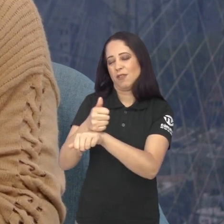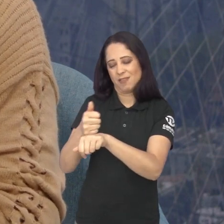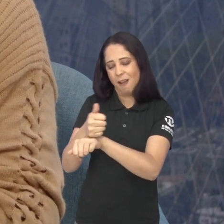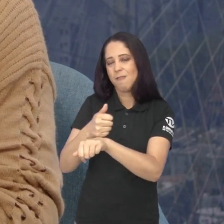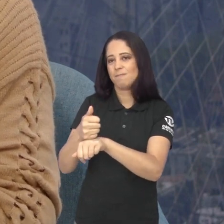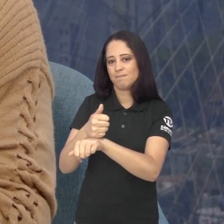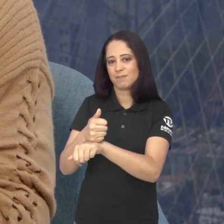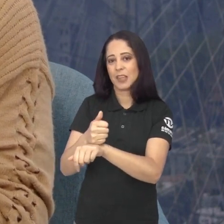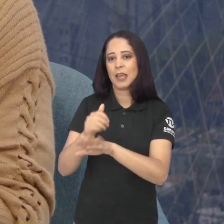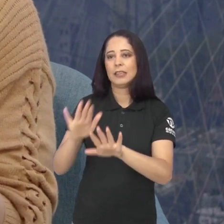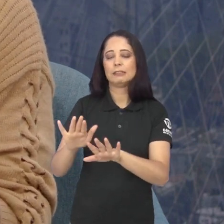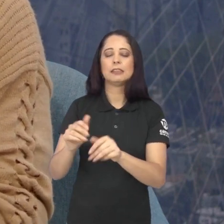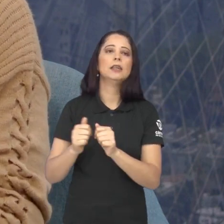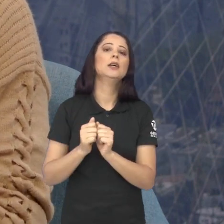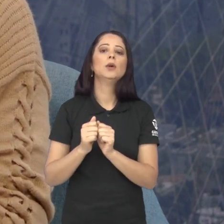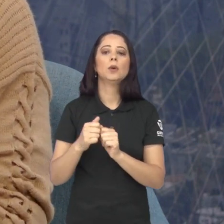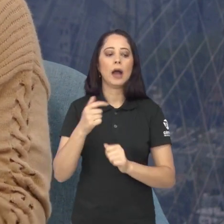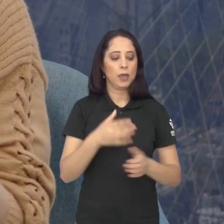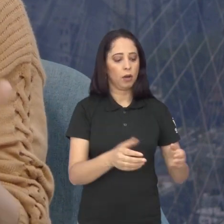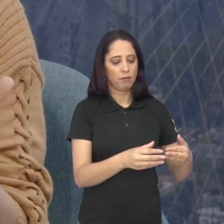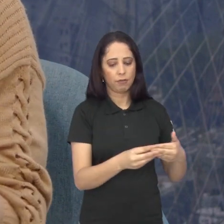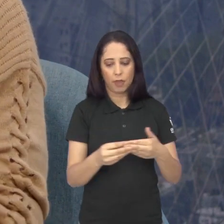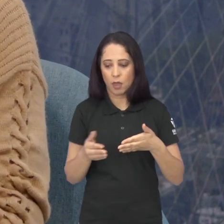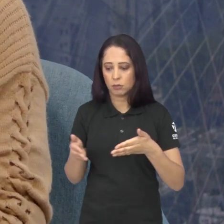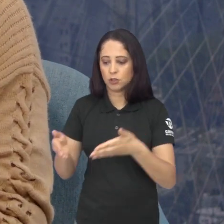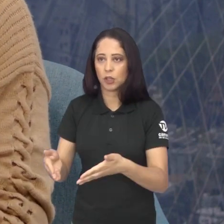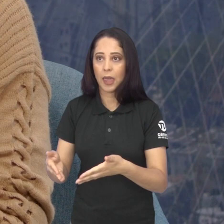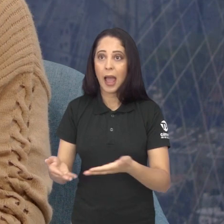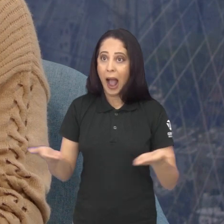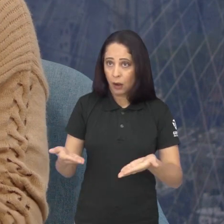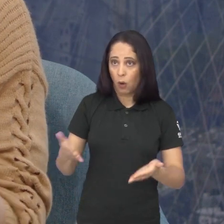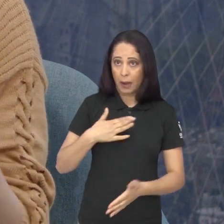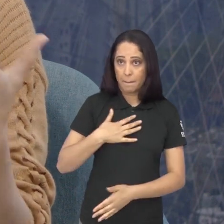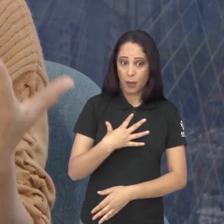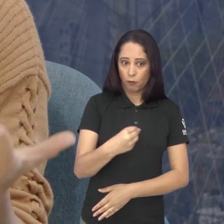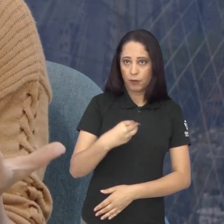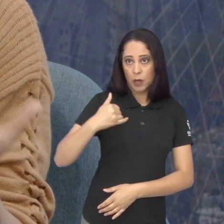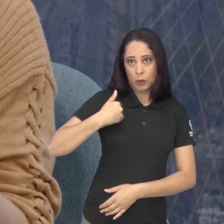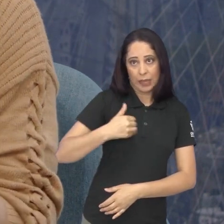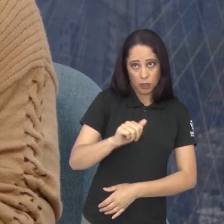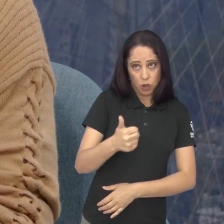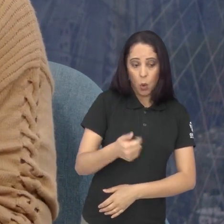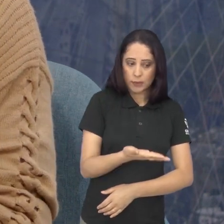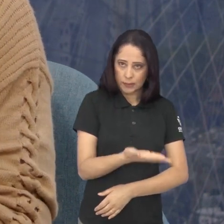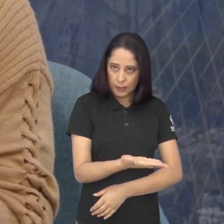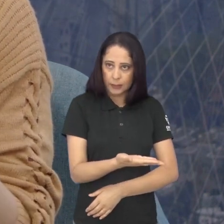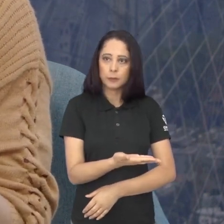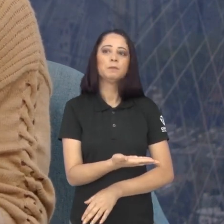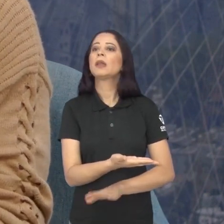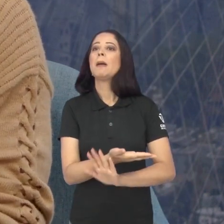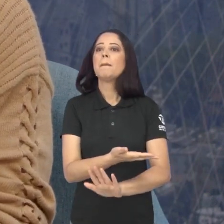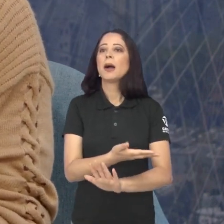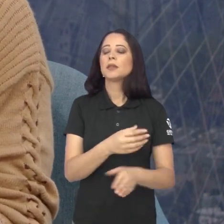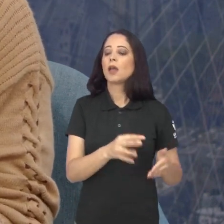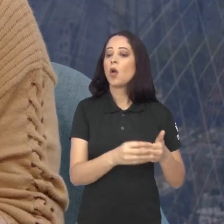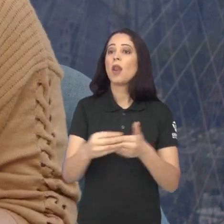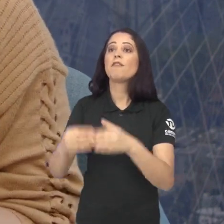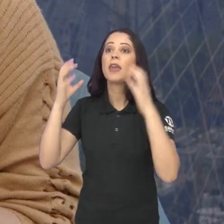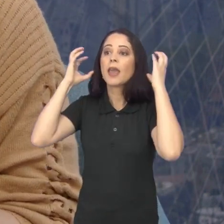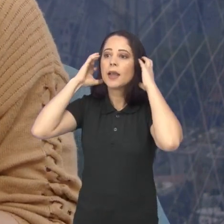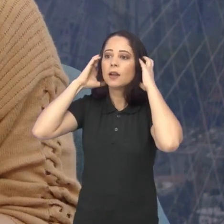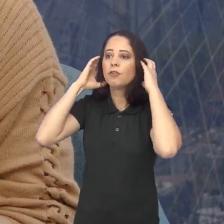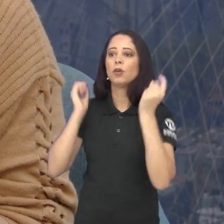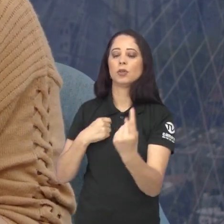profissionais. Então, no primeiro momento lá, meu filho hoje tem 11 anos, né? Então, há 9 anos... quando a gente foi atrás de uma fono, eu passei